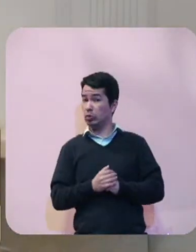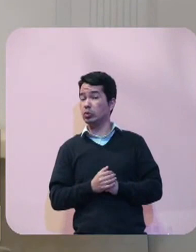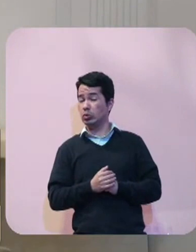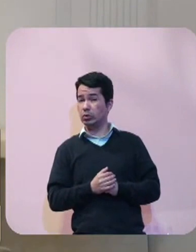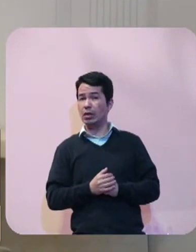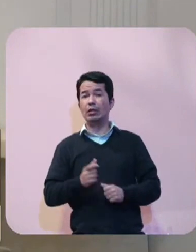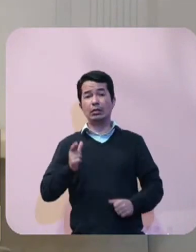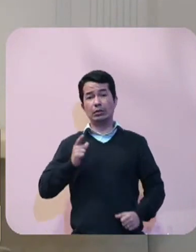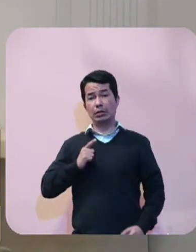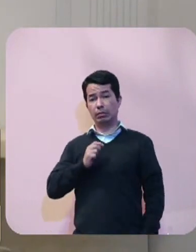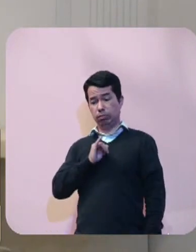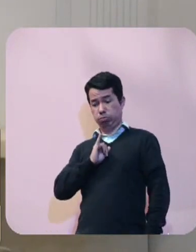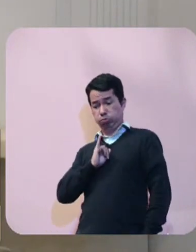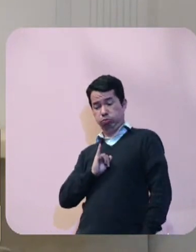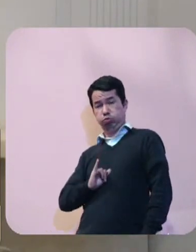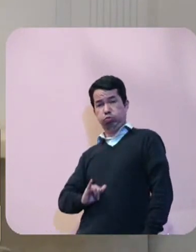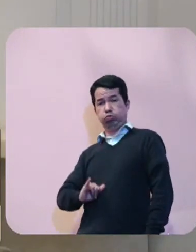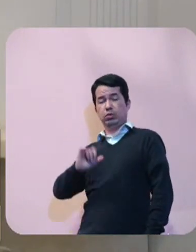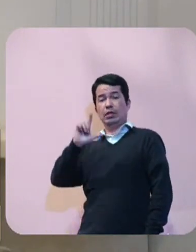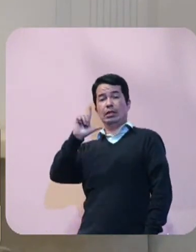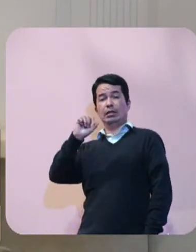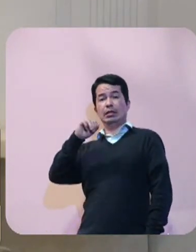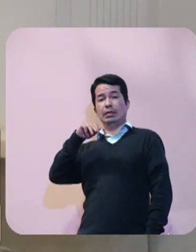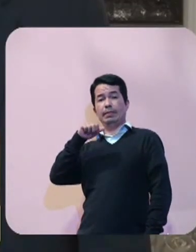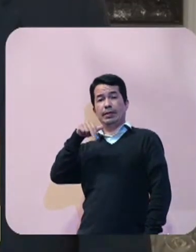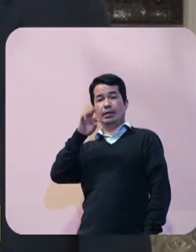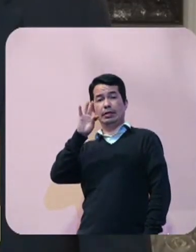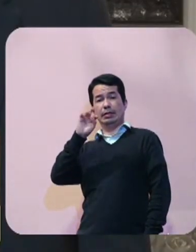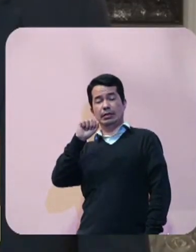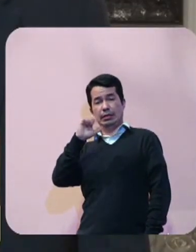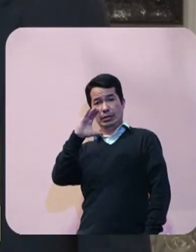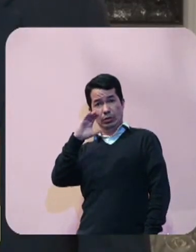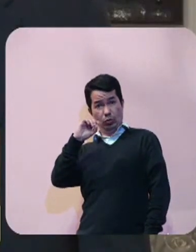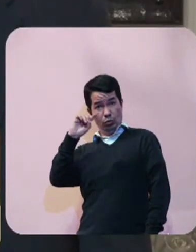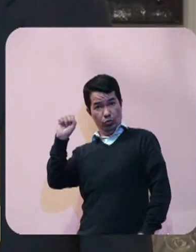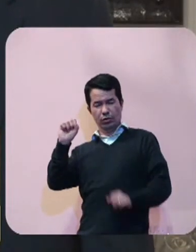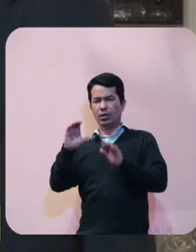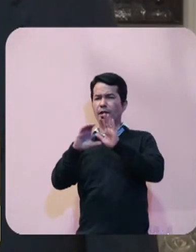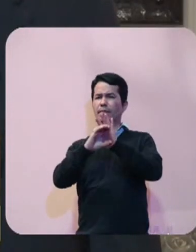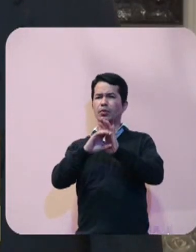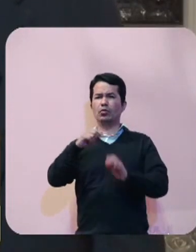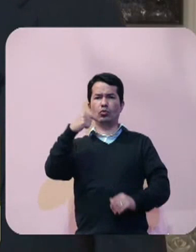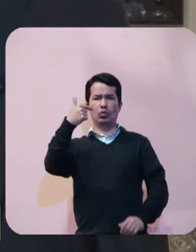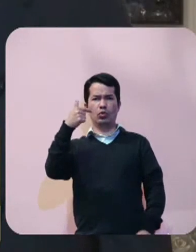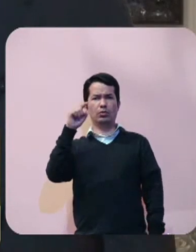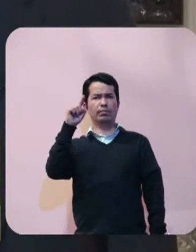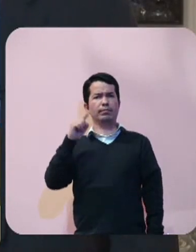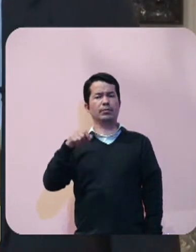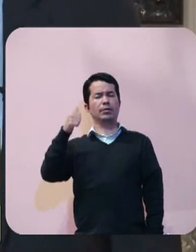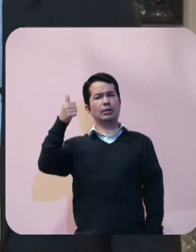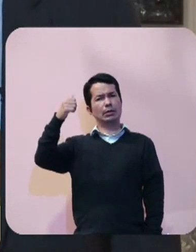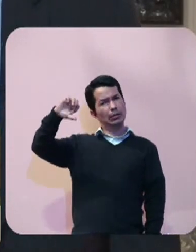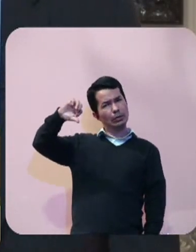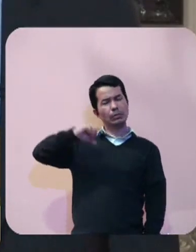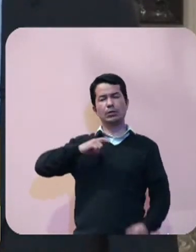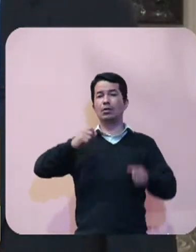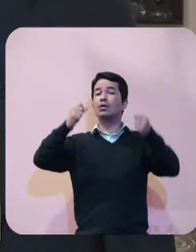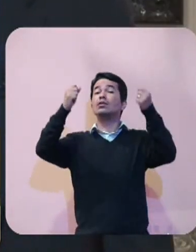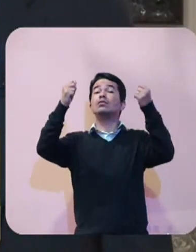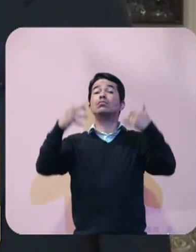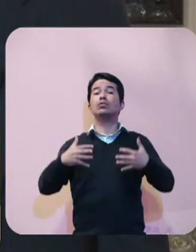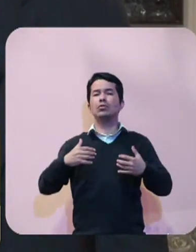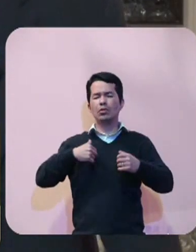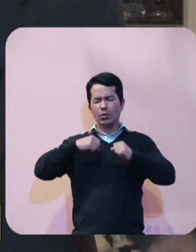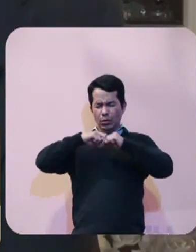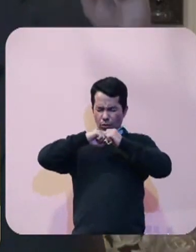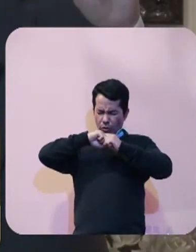Lamentações 2:19, na primeira parte desse texto, diz assim: levante-se várias vezes de noite para